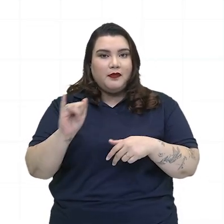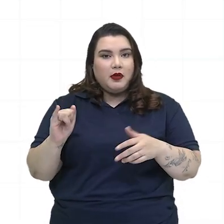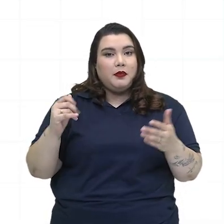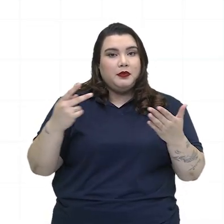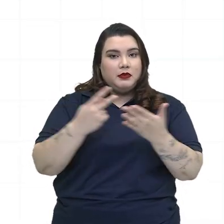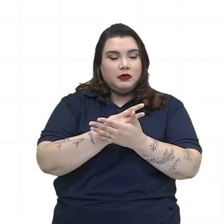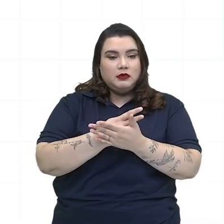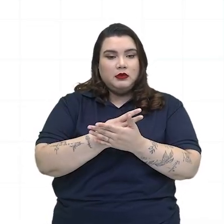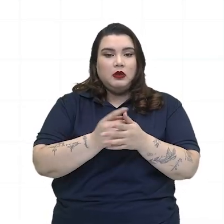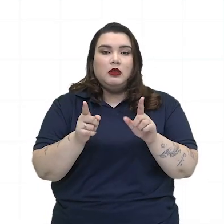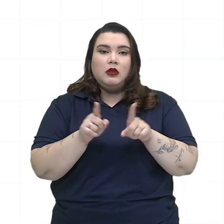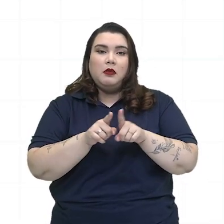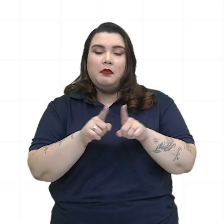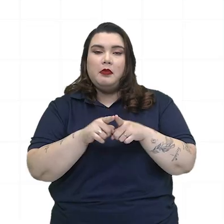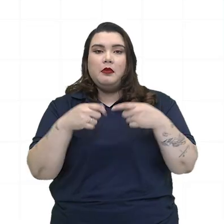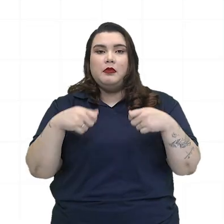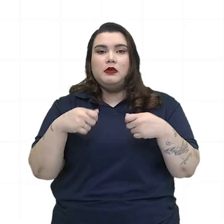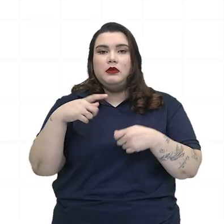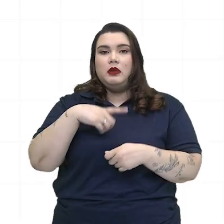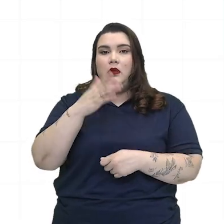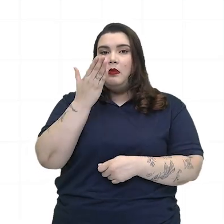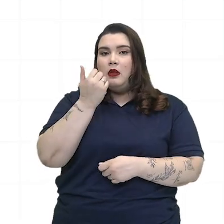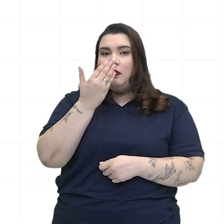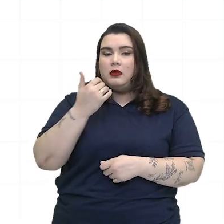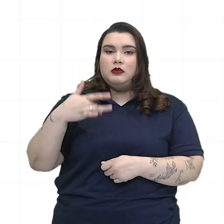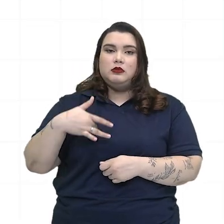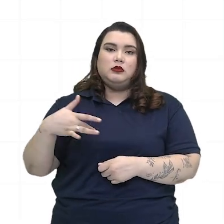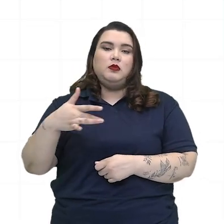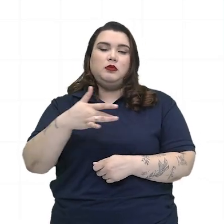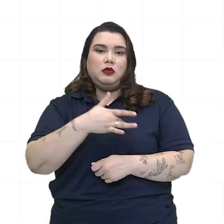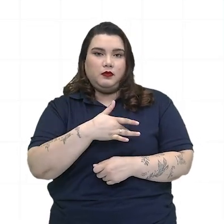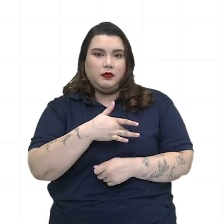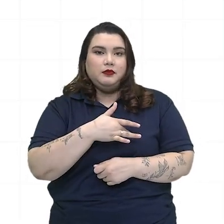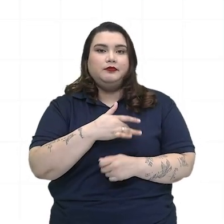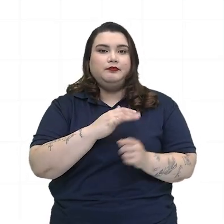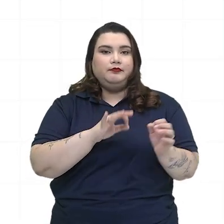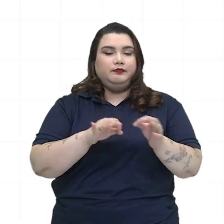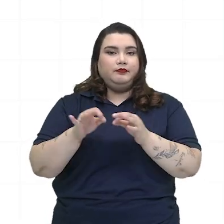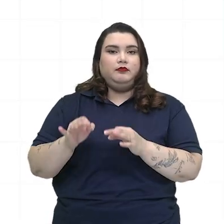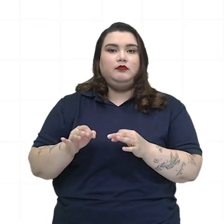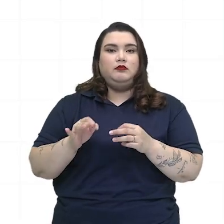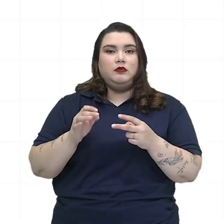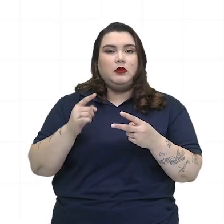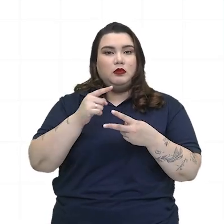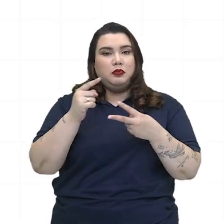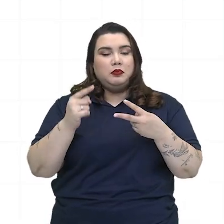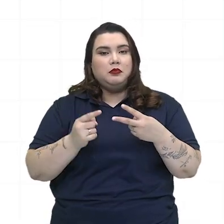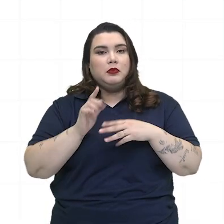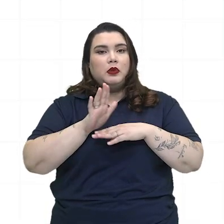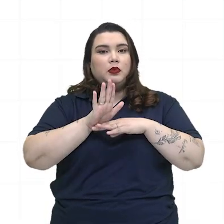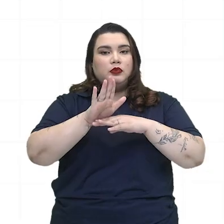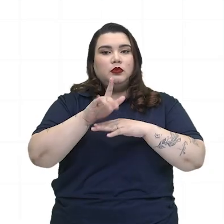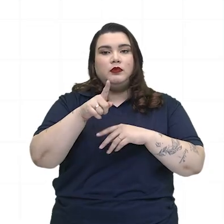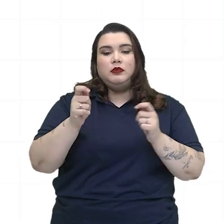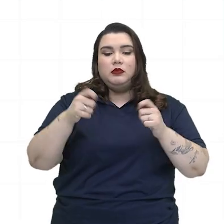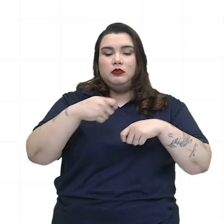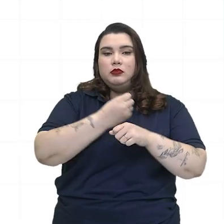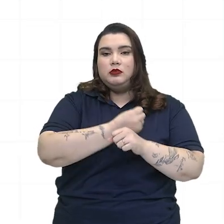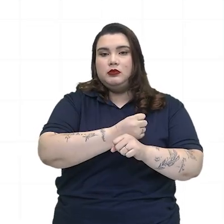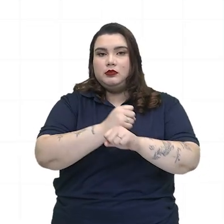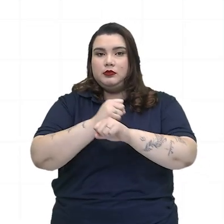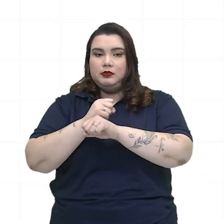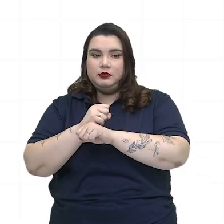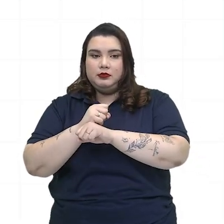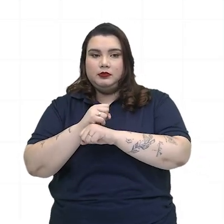também ter uma alimentação balanceada. Essas duas situações aí vão ajudar a prevenir as